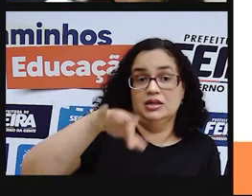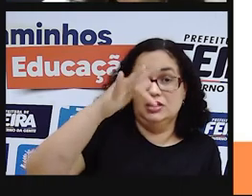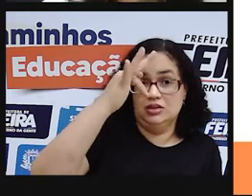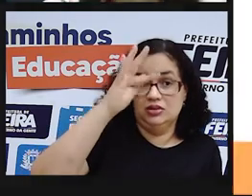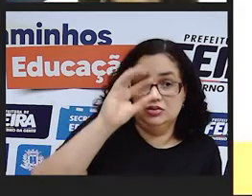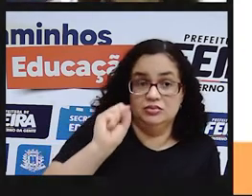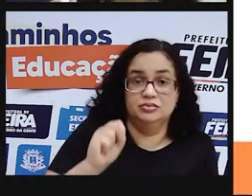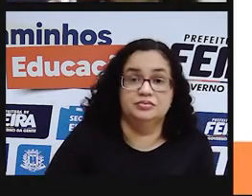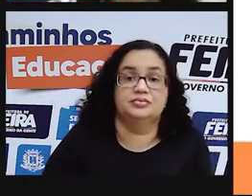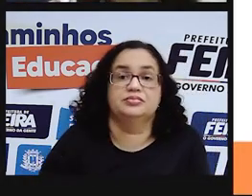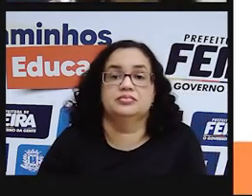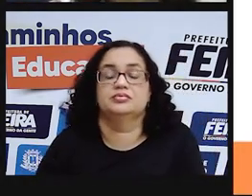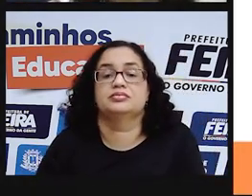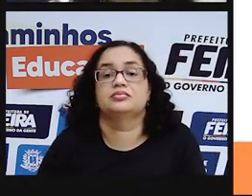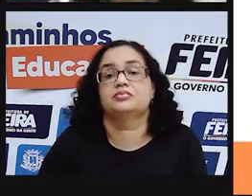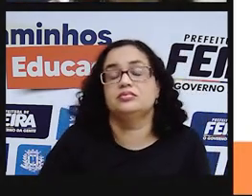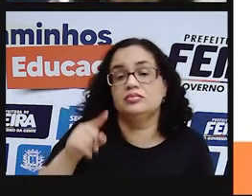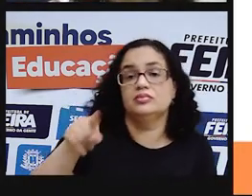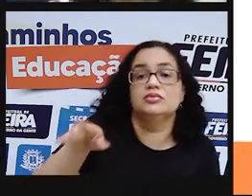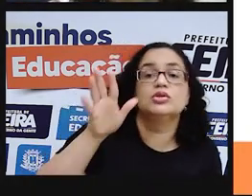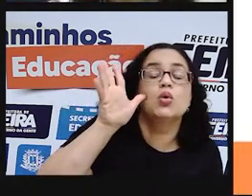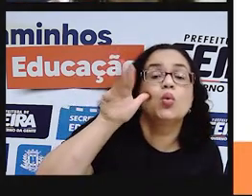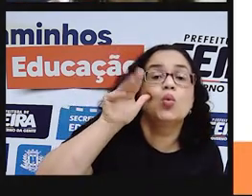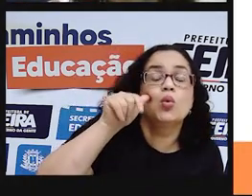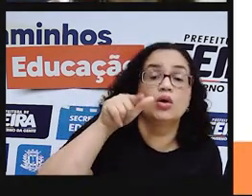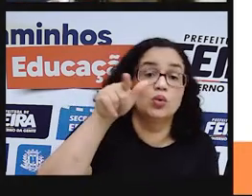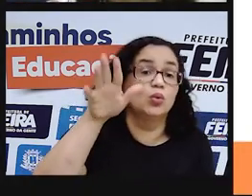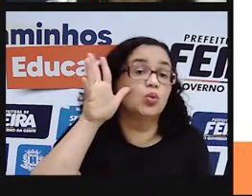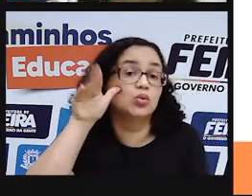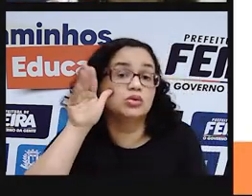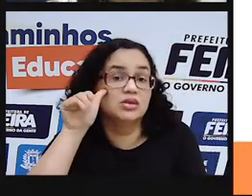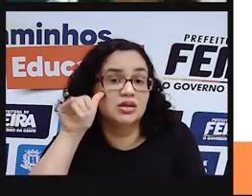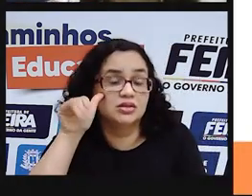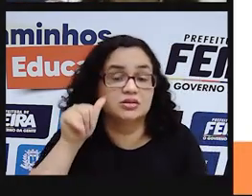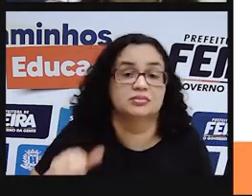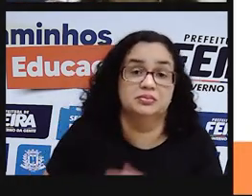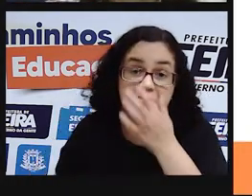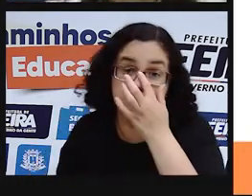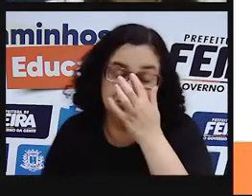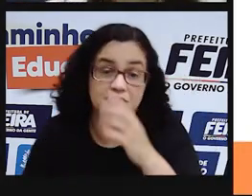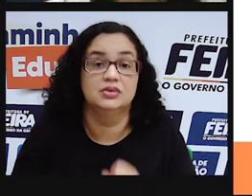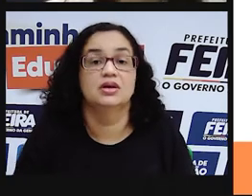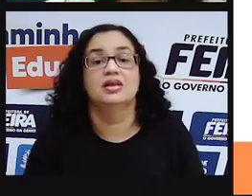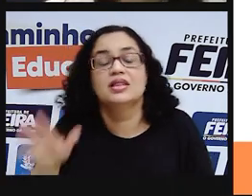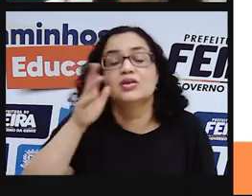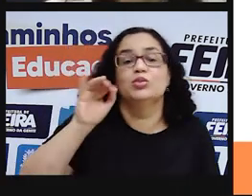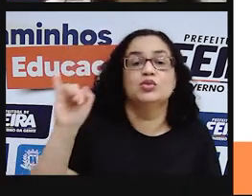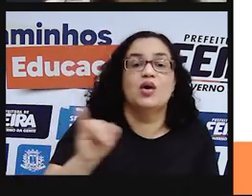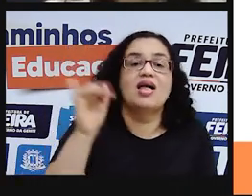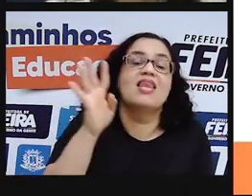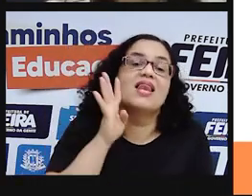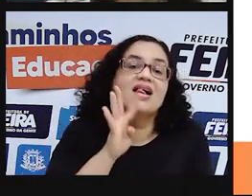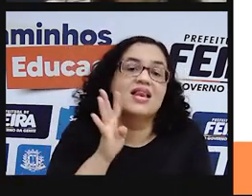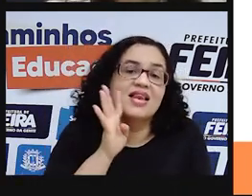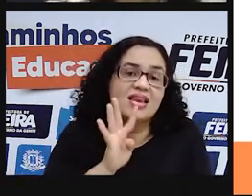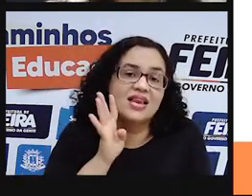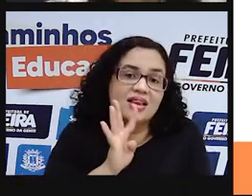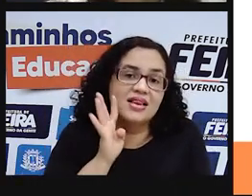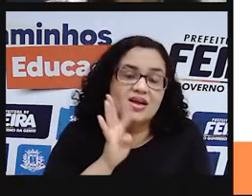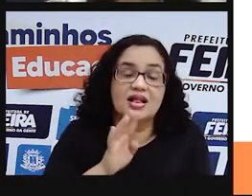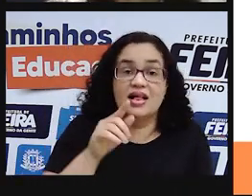no nosso município EA pro colocou aqui ó algumas curiosidades que eu achei muito interessante em relação